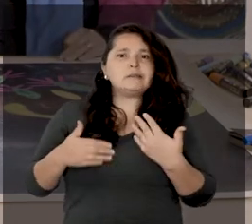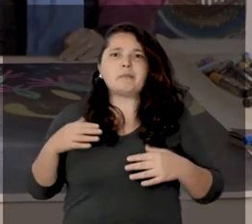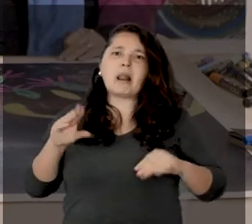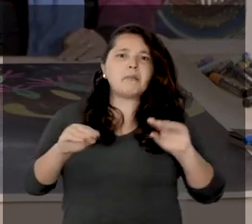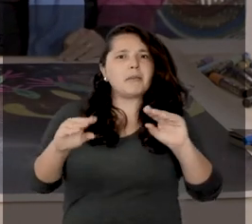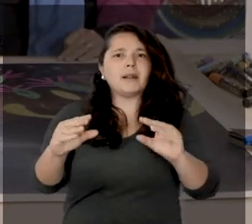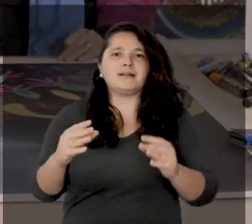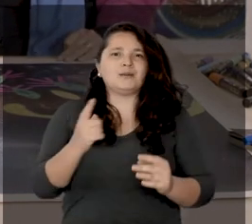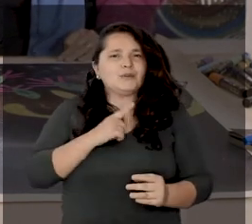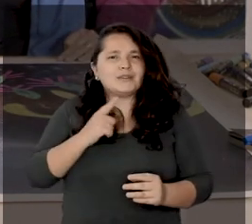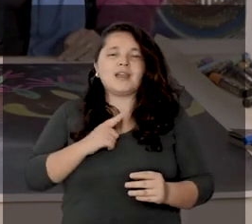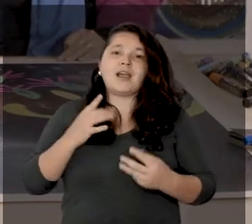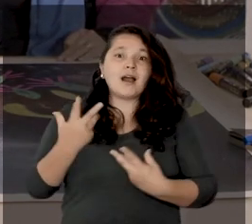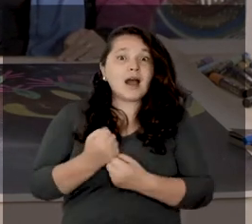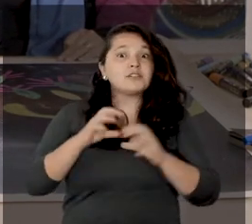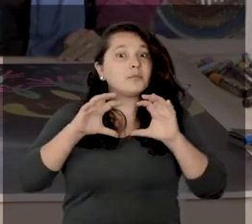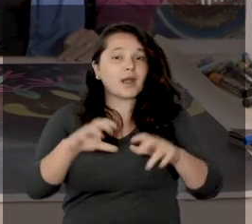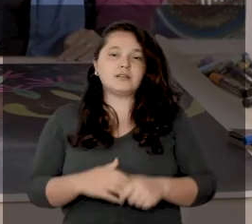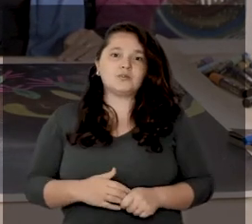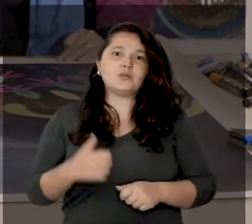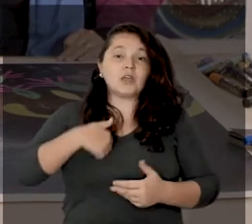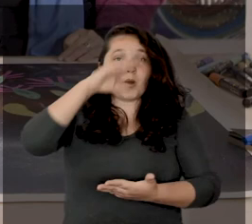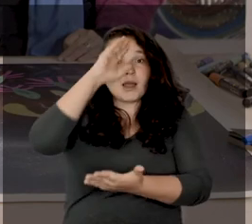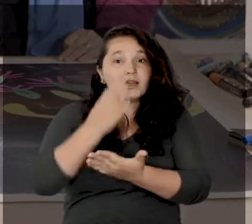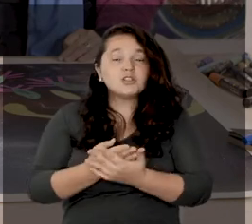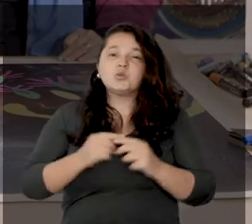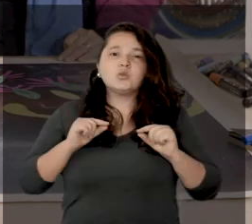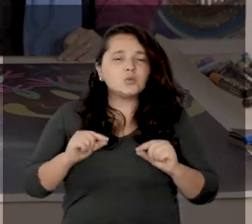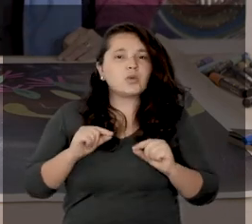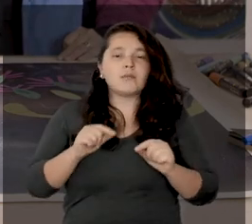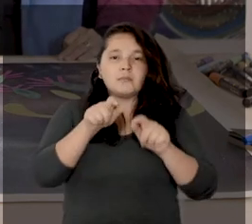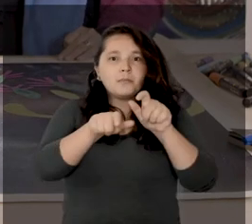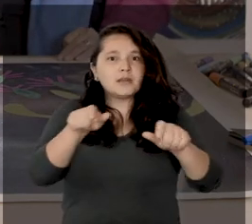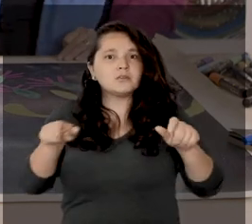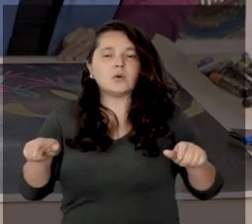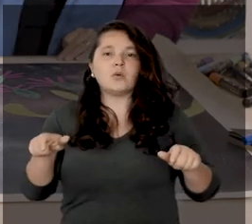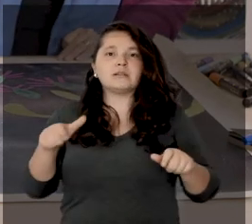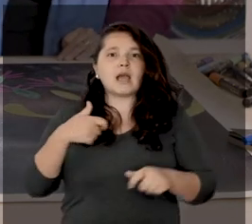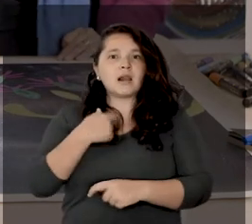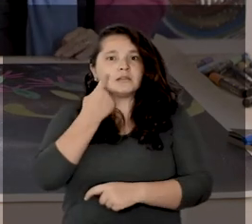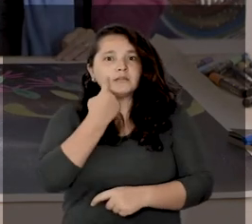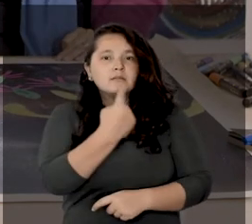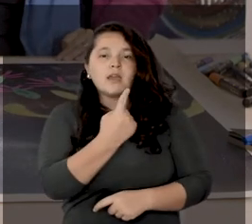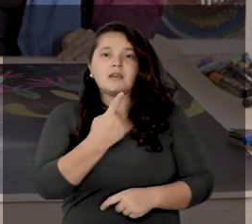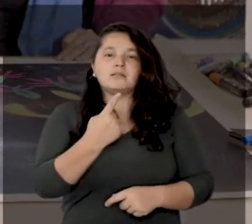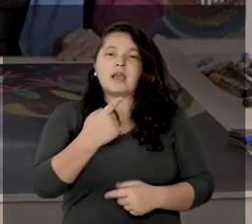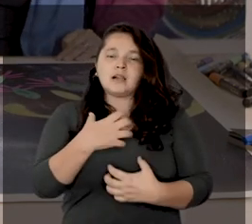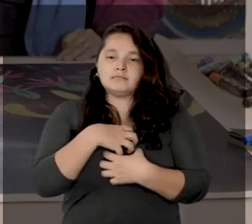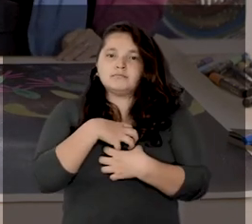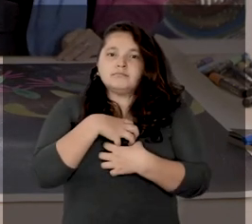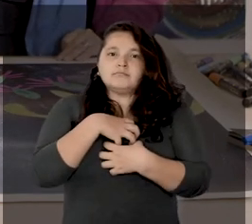esse lugar. Né? Então, é por isso que eu acredito que cada vez mais, né, pessoas se identificam com esse lugar, se